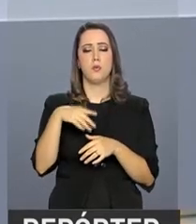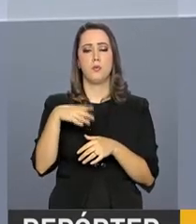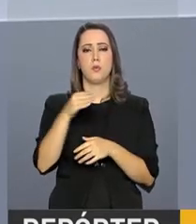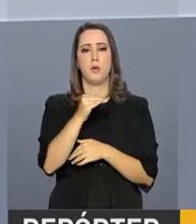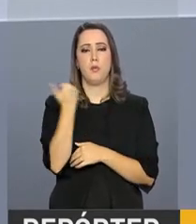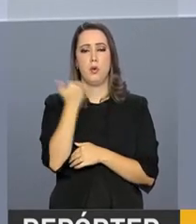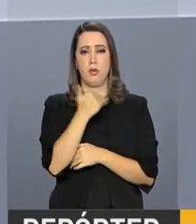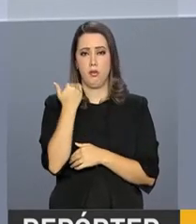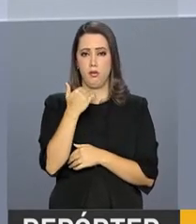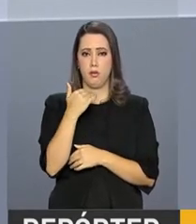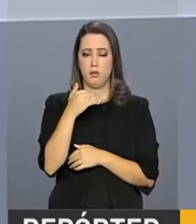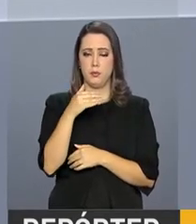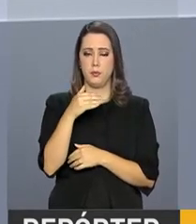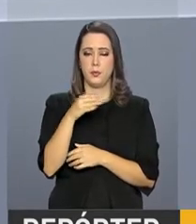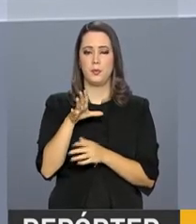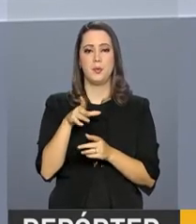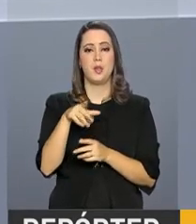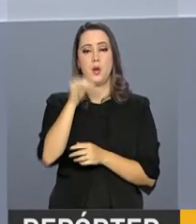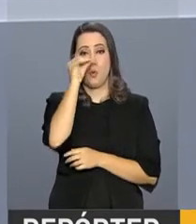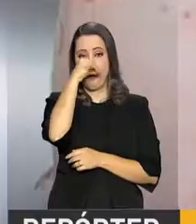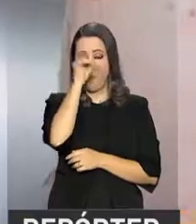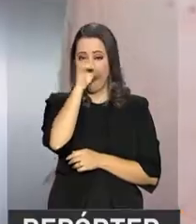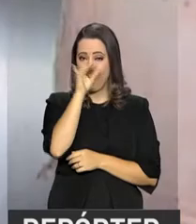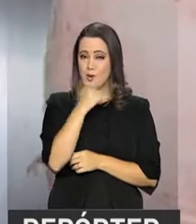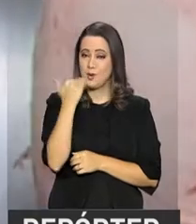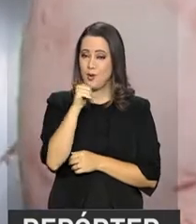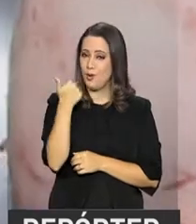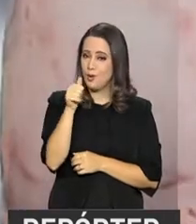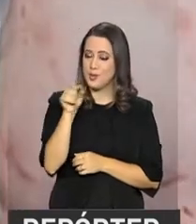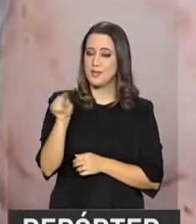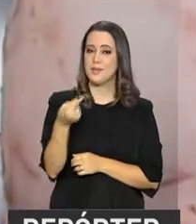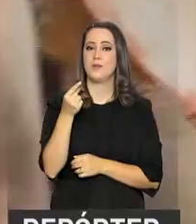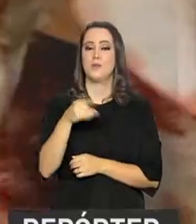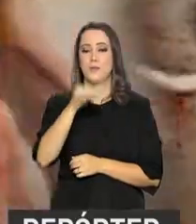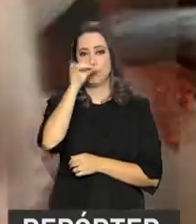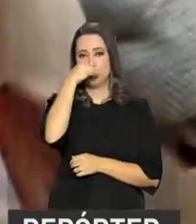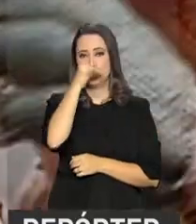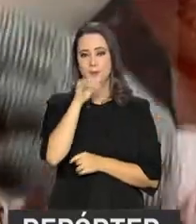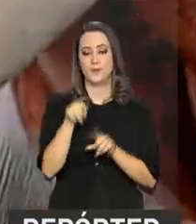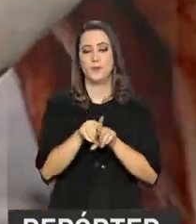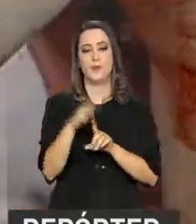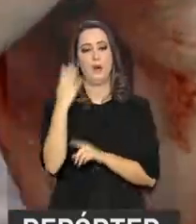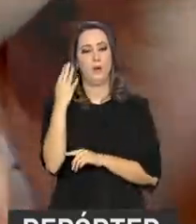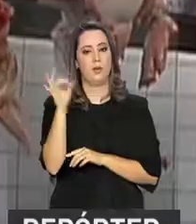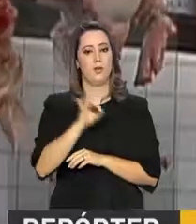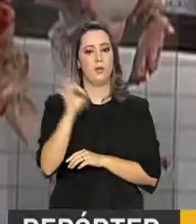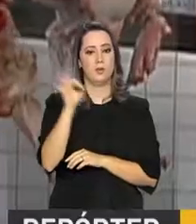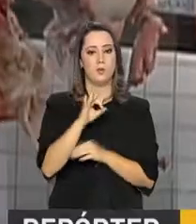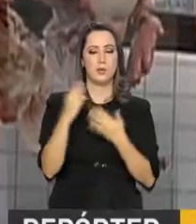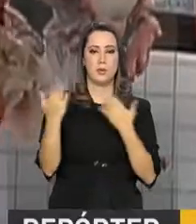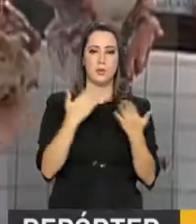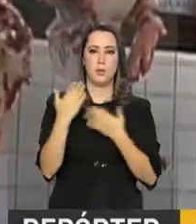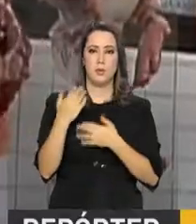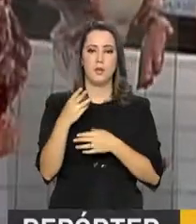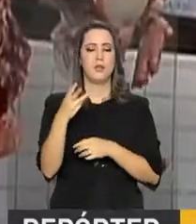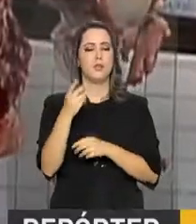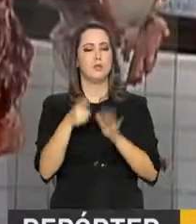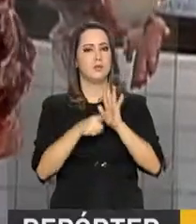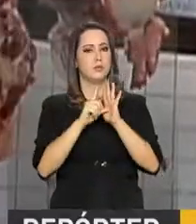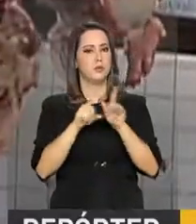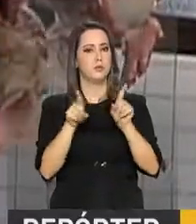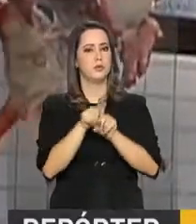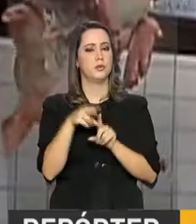de cabeças de suínos esse número mostra um aumento de quase 4% em relação ao trimestre anterior e